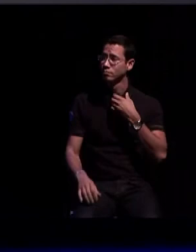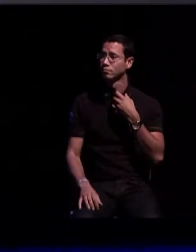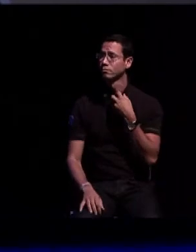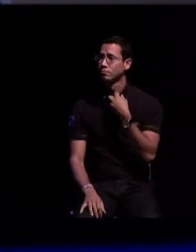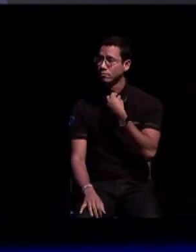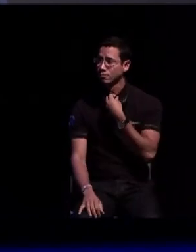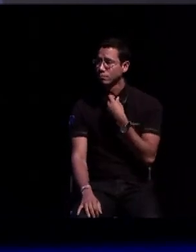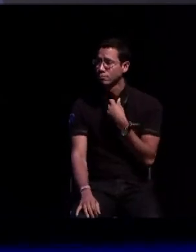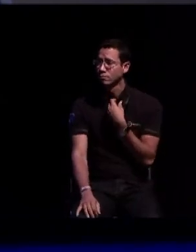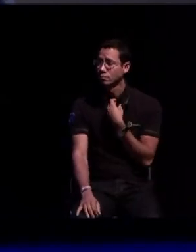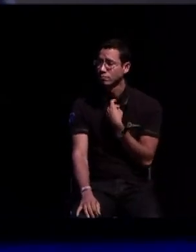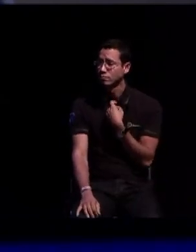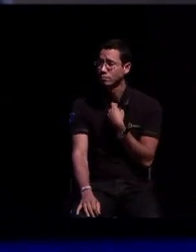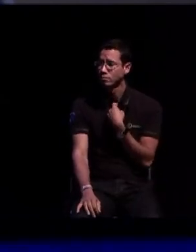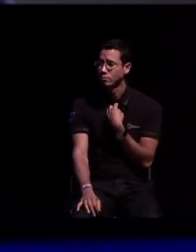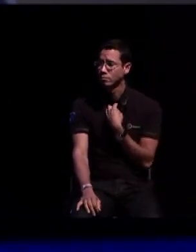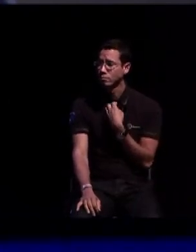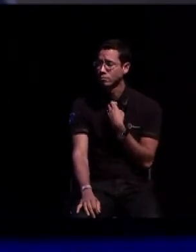Enfim, mas